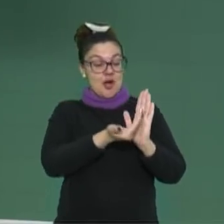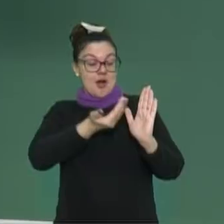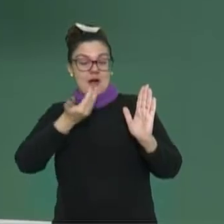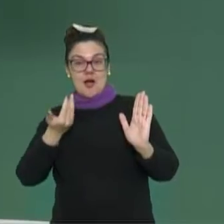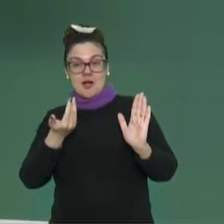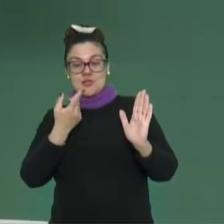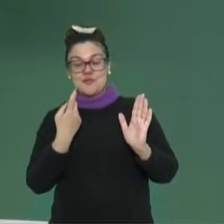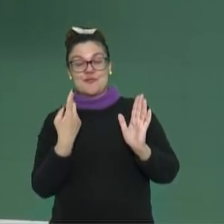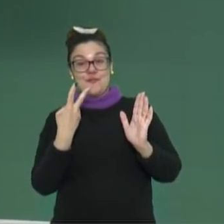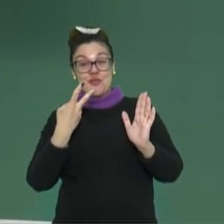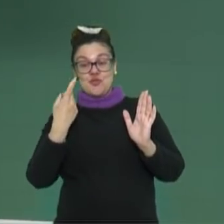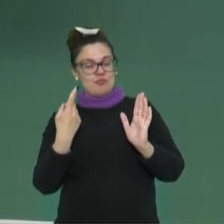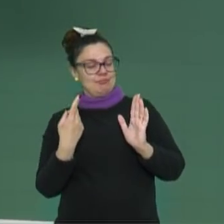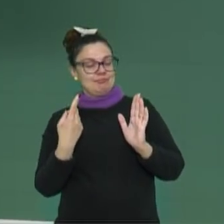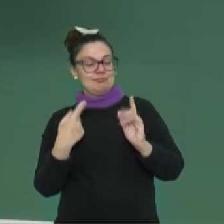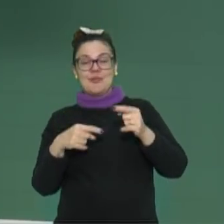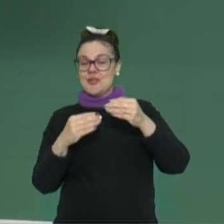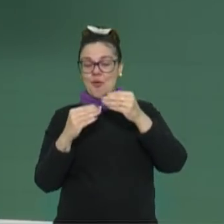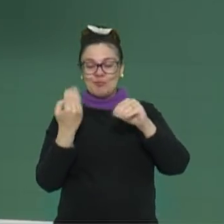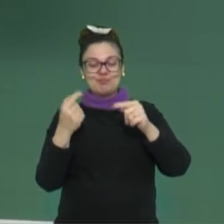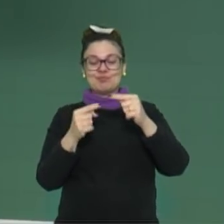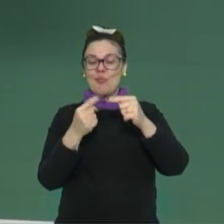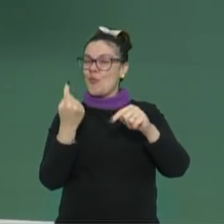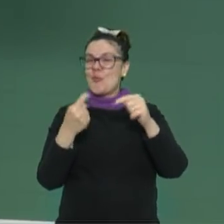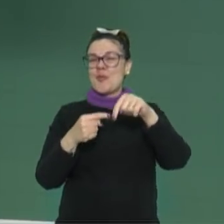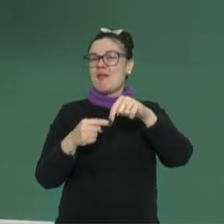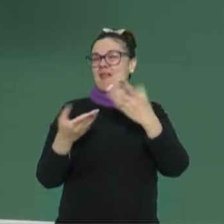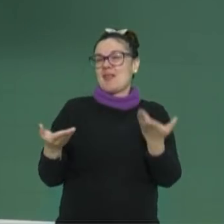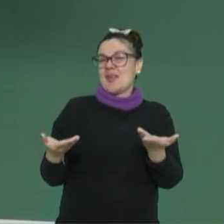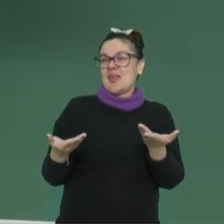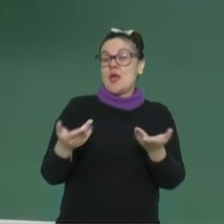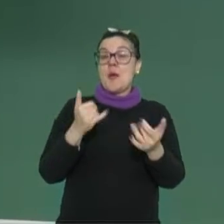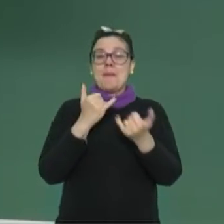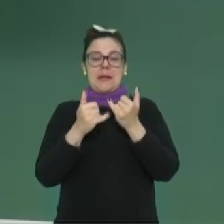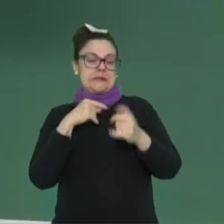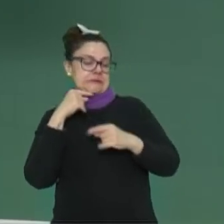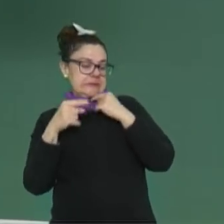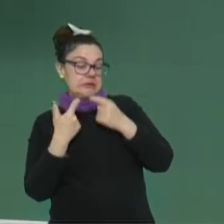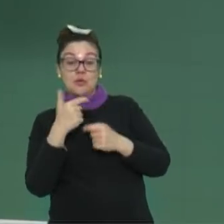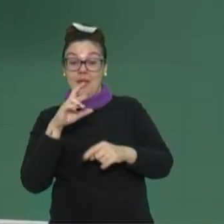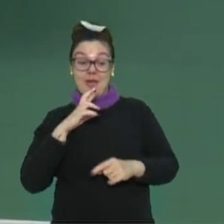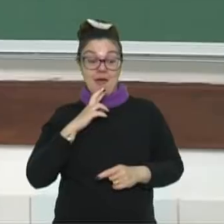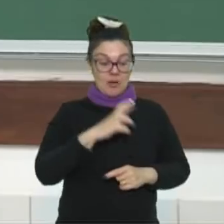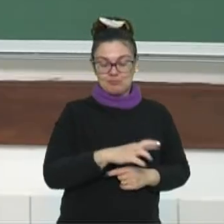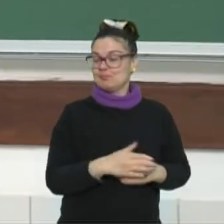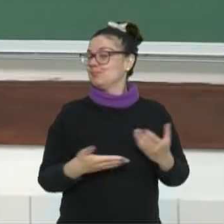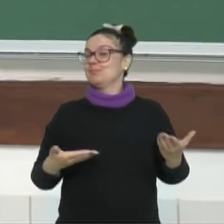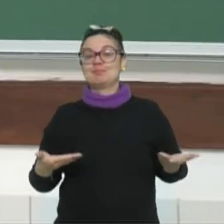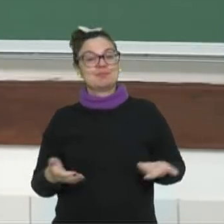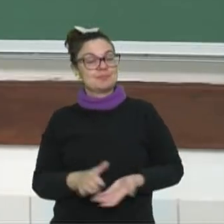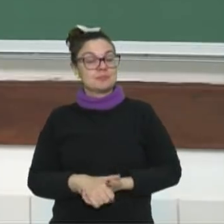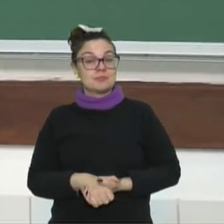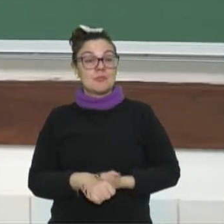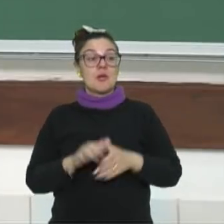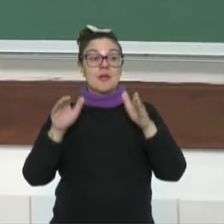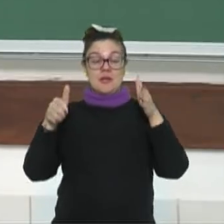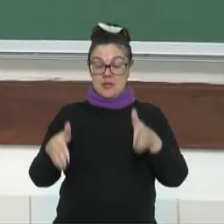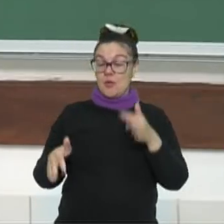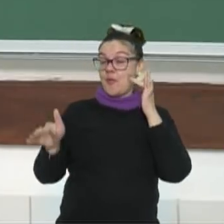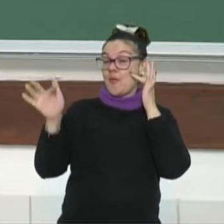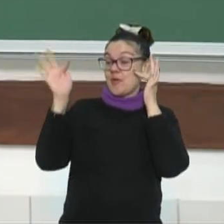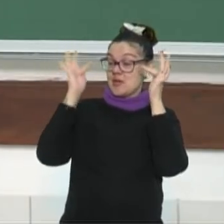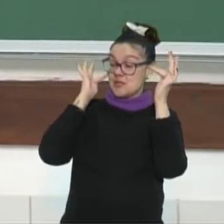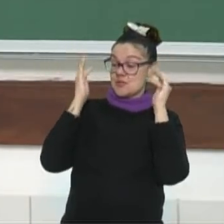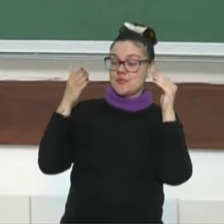XXI, já não tem respostas suficientes para as questões que surgiram. Ou seja, ao ver desse filósofo,